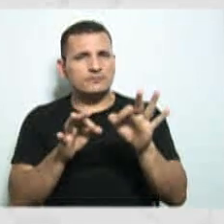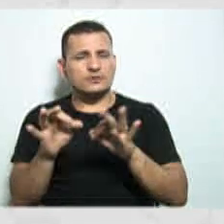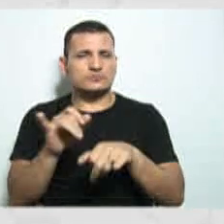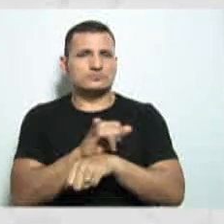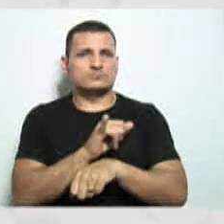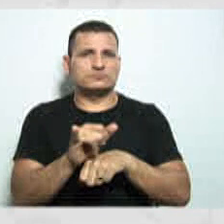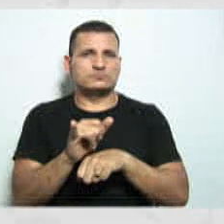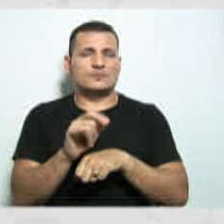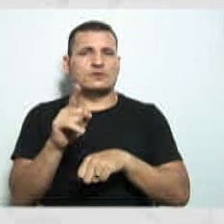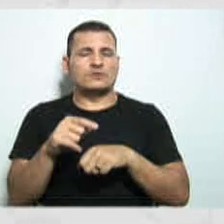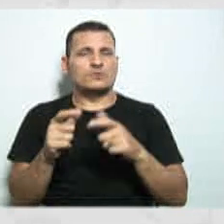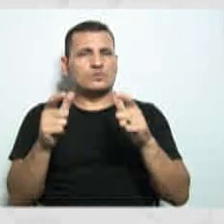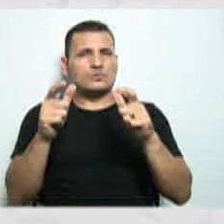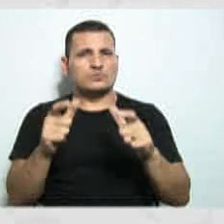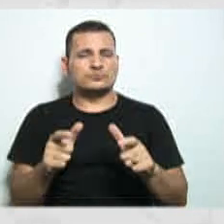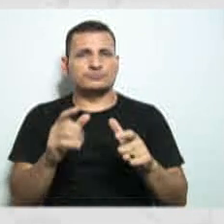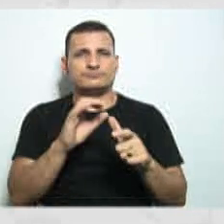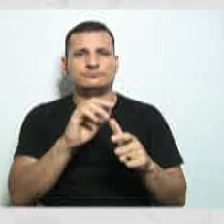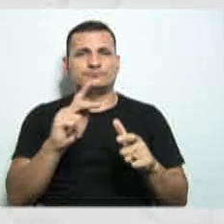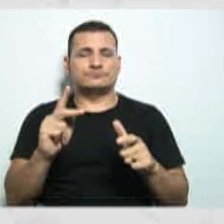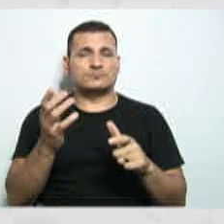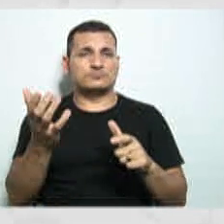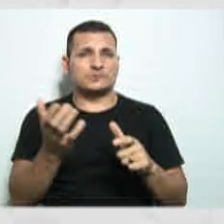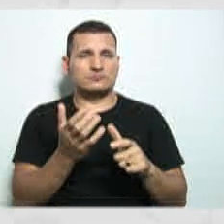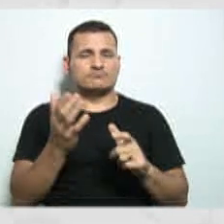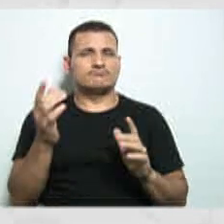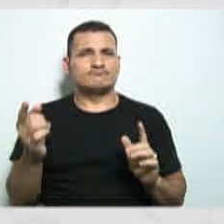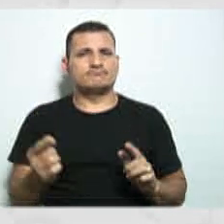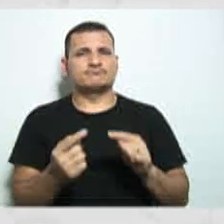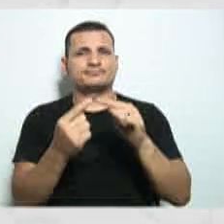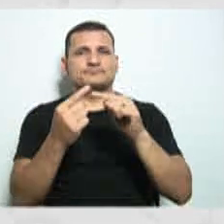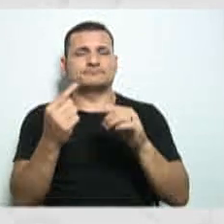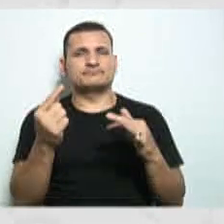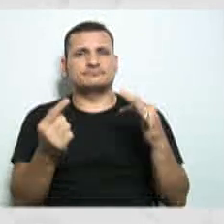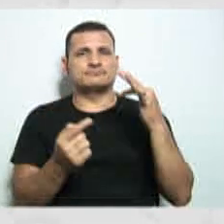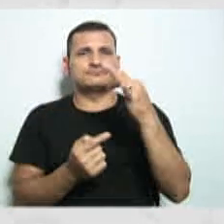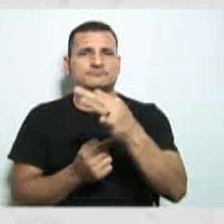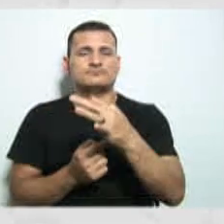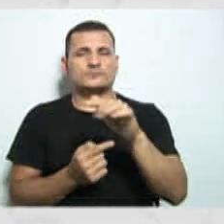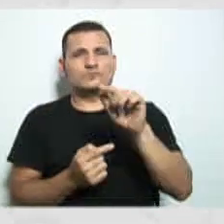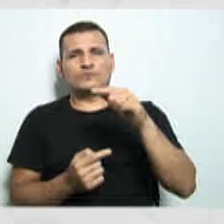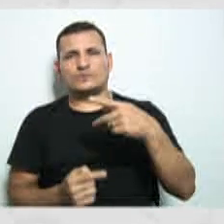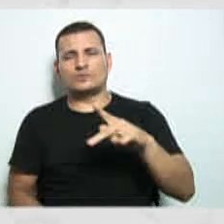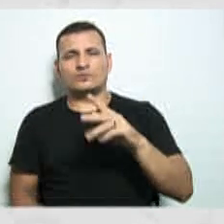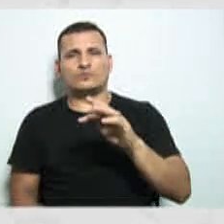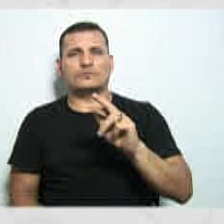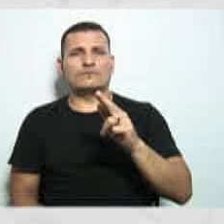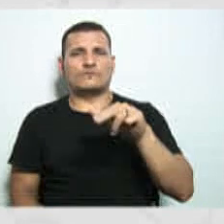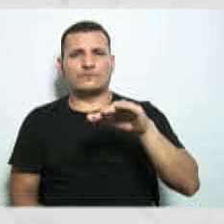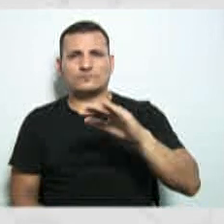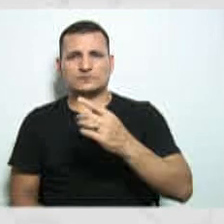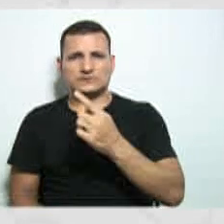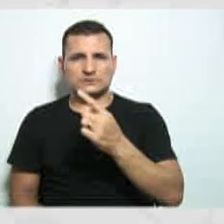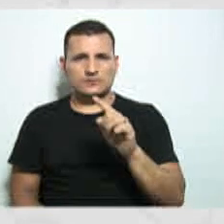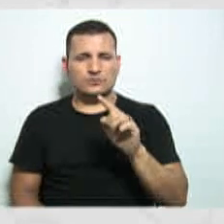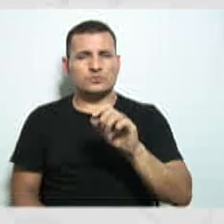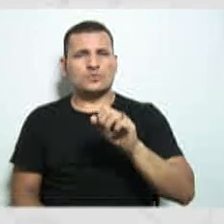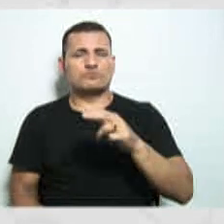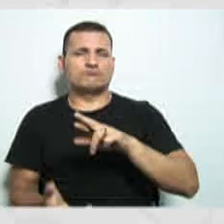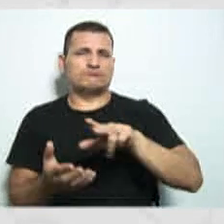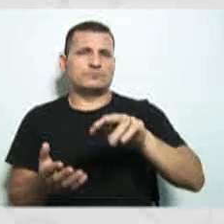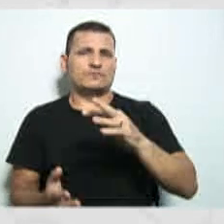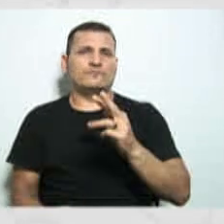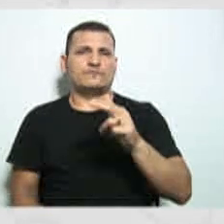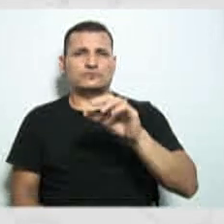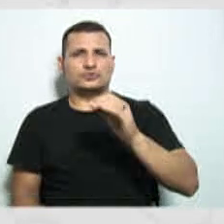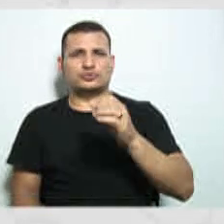de aonde a cooperativa quer chegar. Ela delimita a função ou as funções que a organização deve